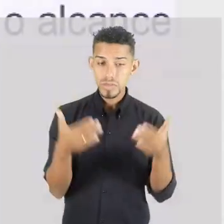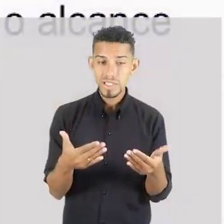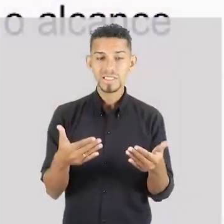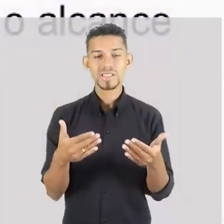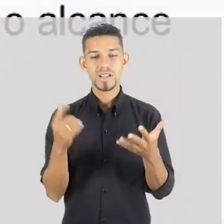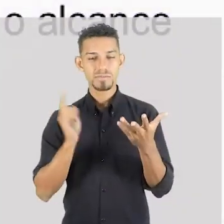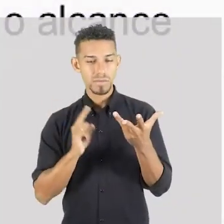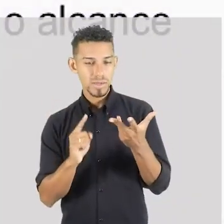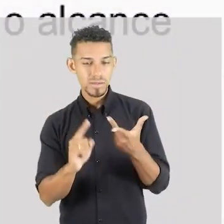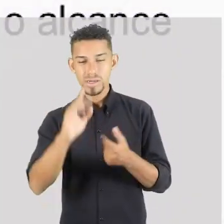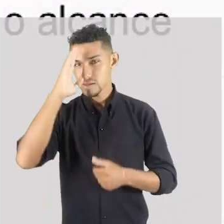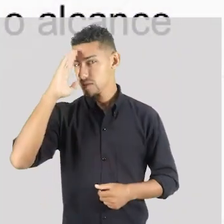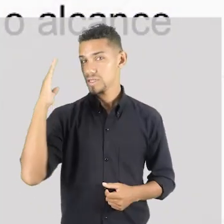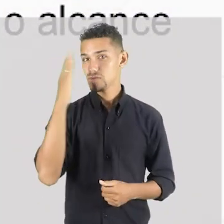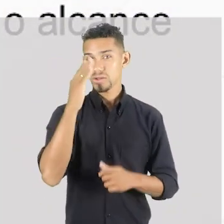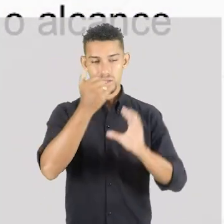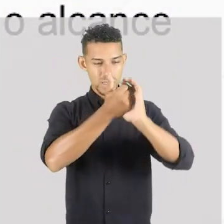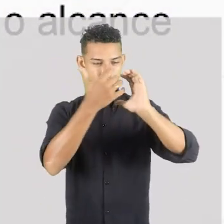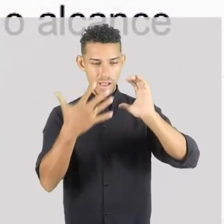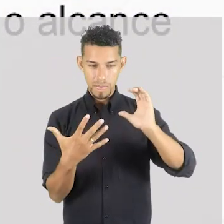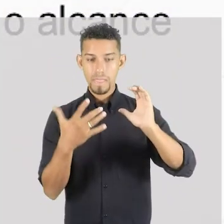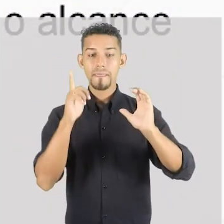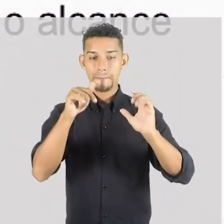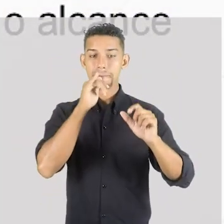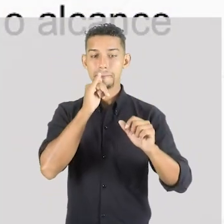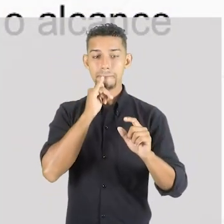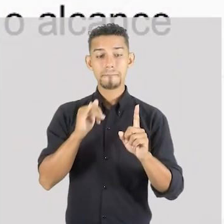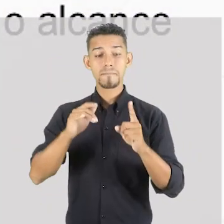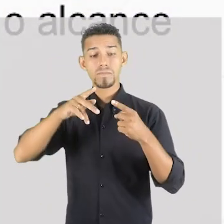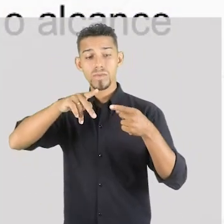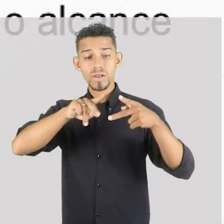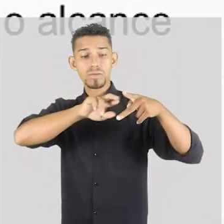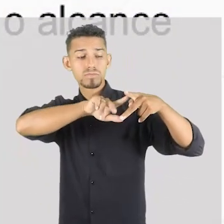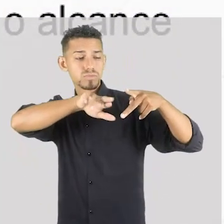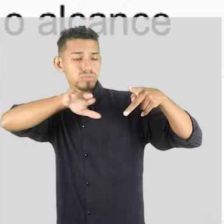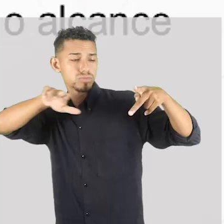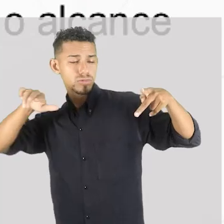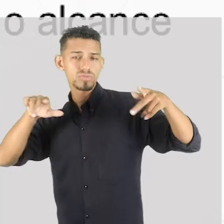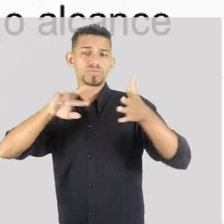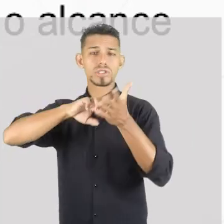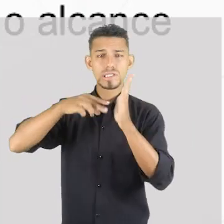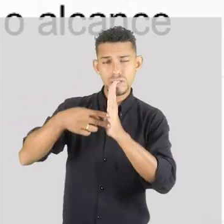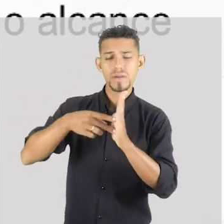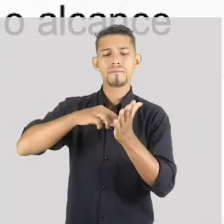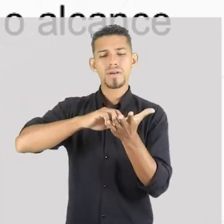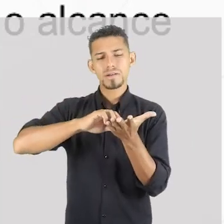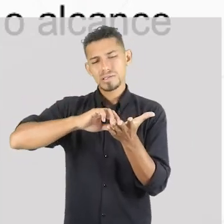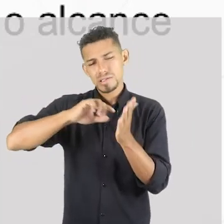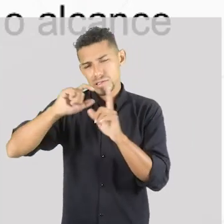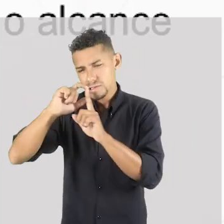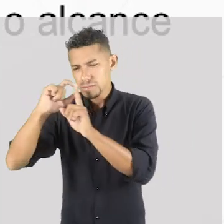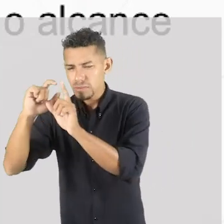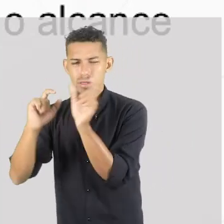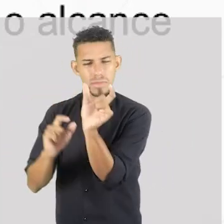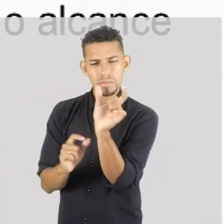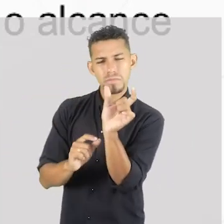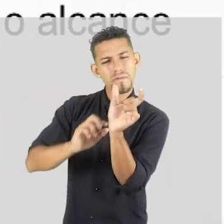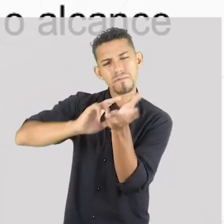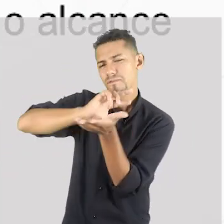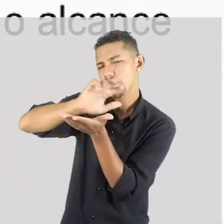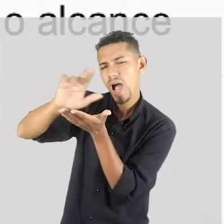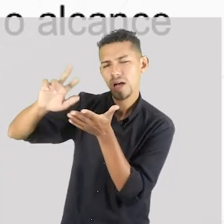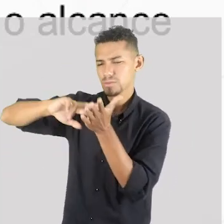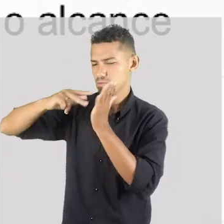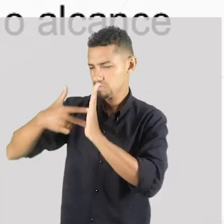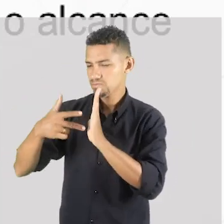dos pontos principais dessa característica, a plurissignificação dessas palavras a partir da referência do texto